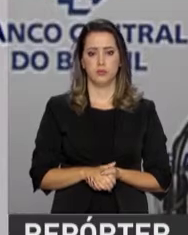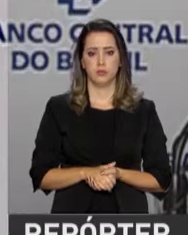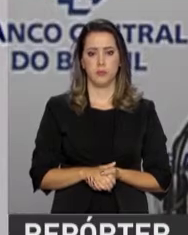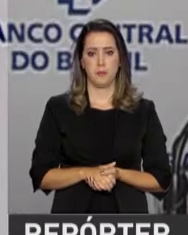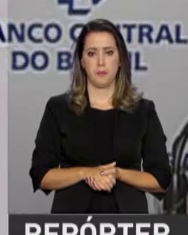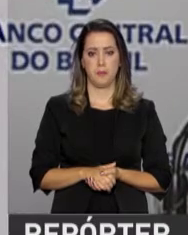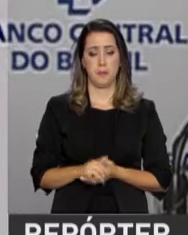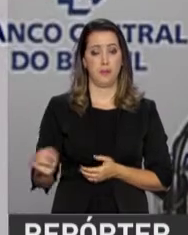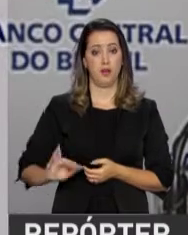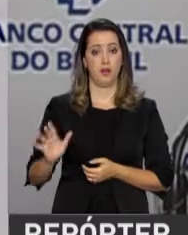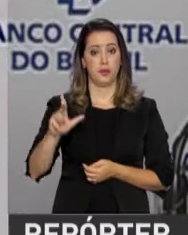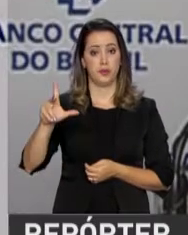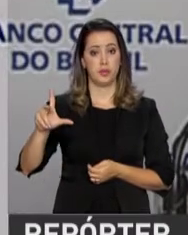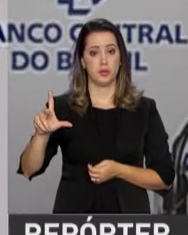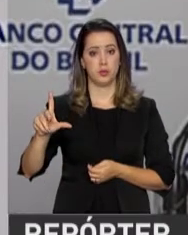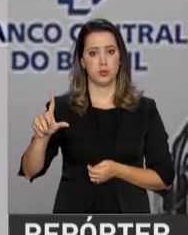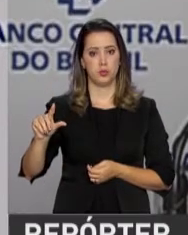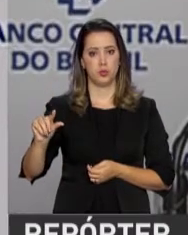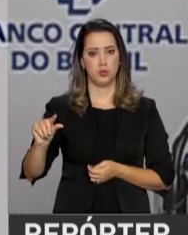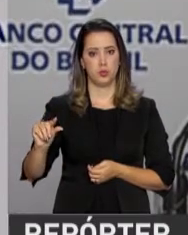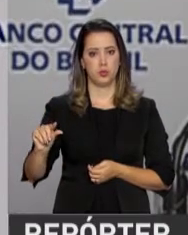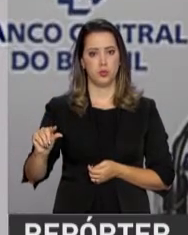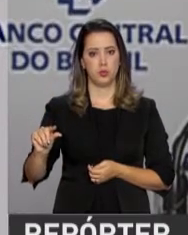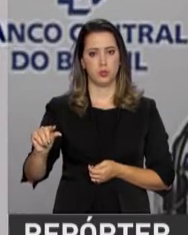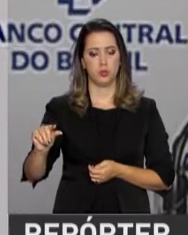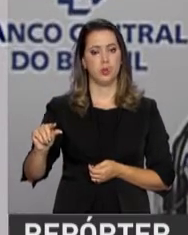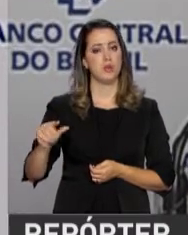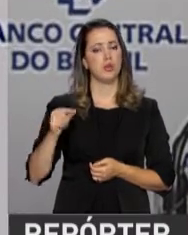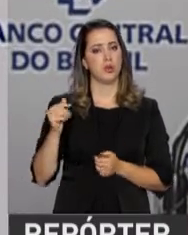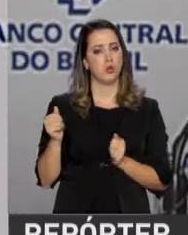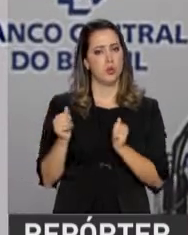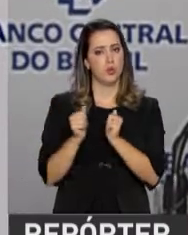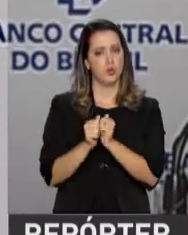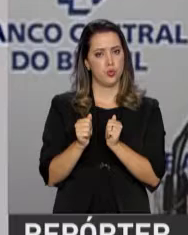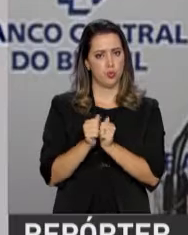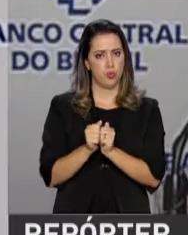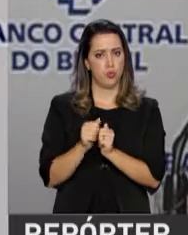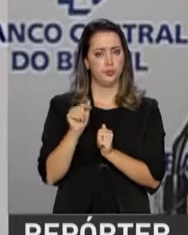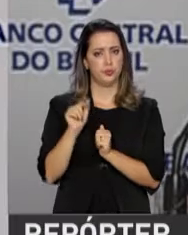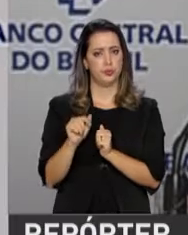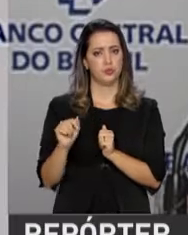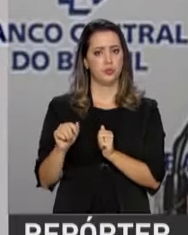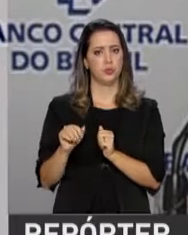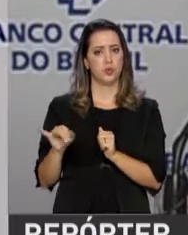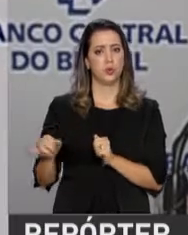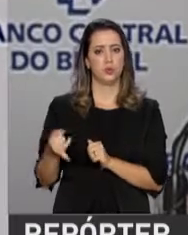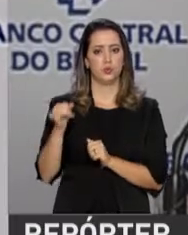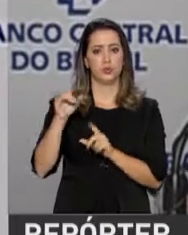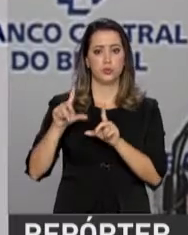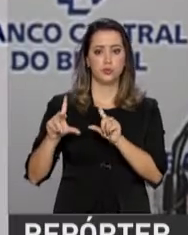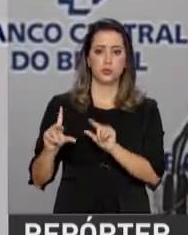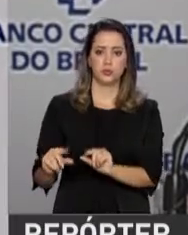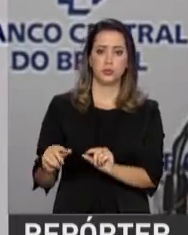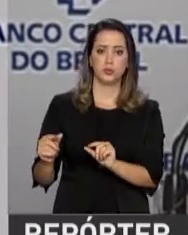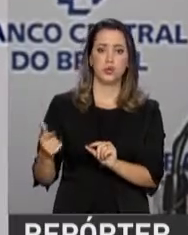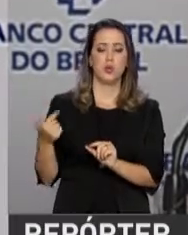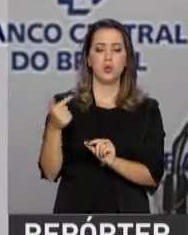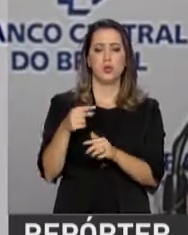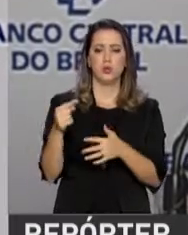A queda da inflação, combinado com a queda da taxa de juros e outros